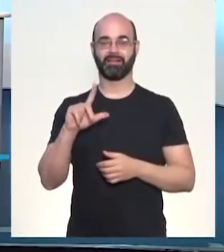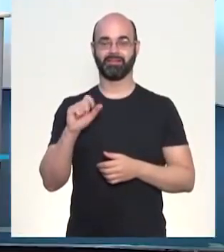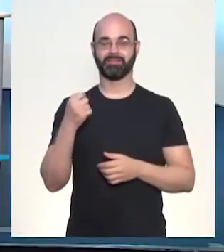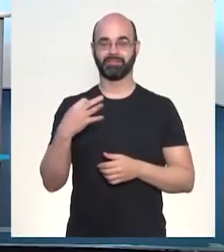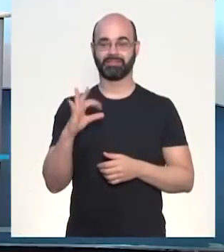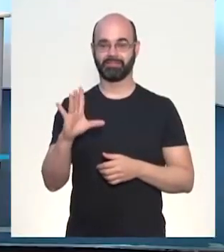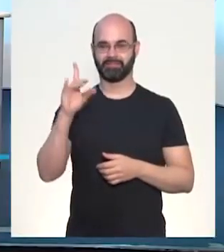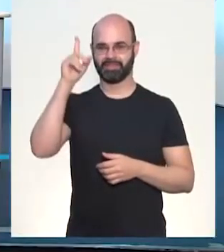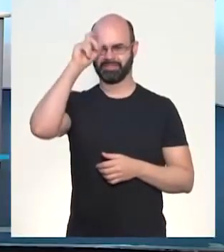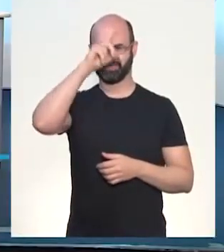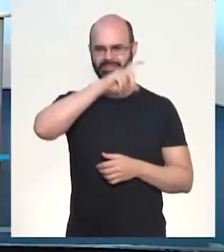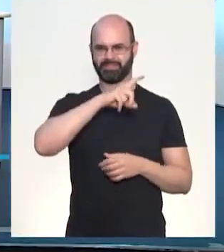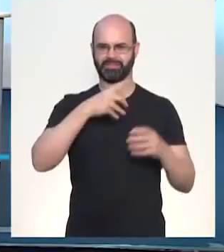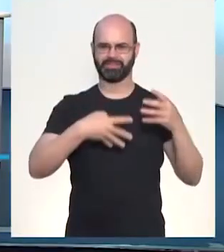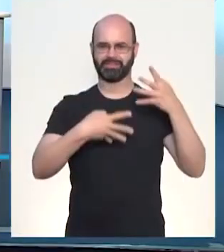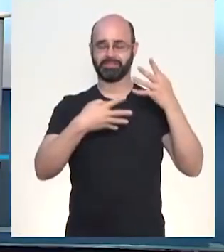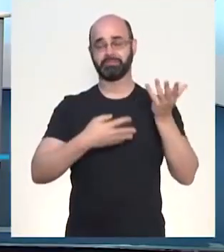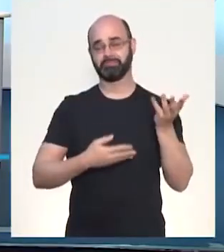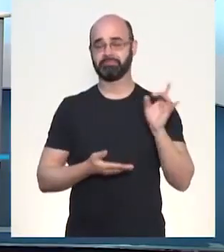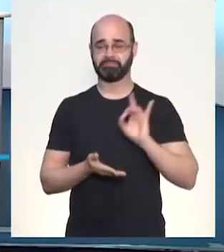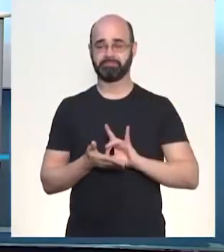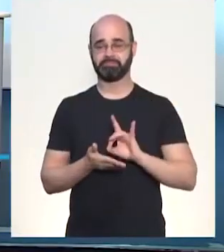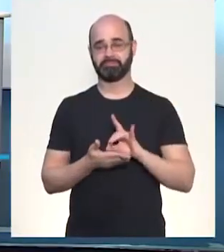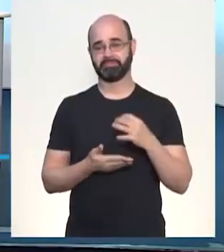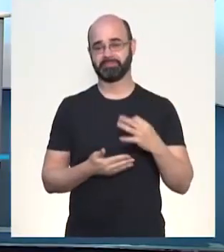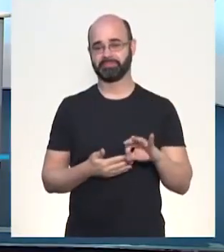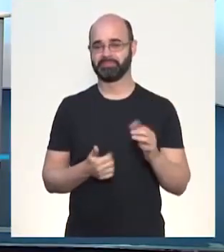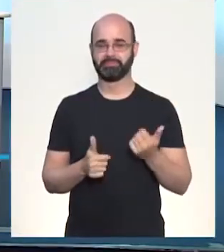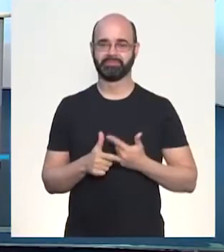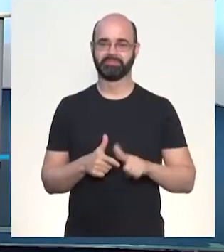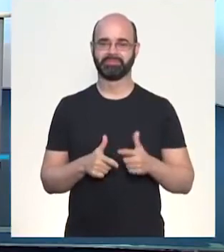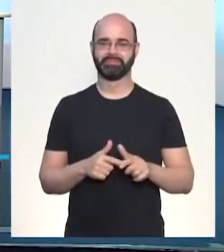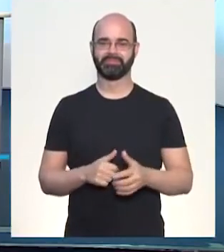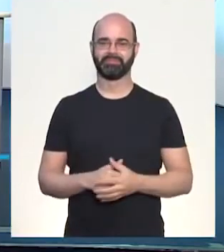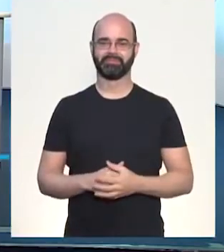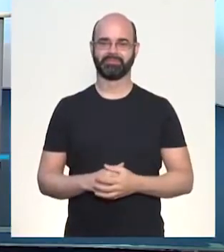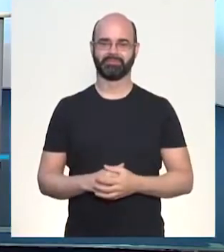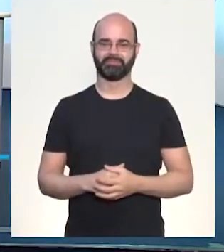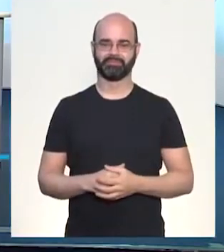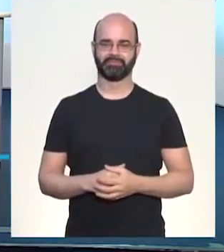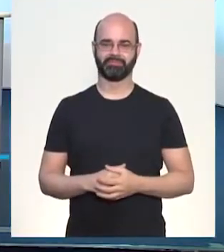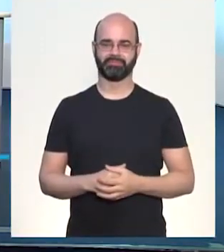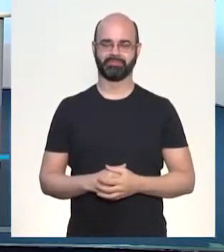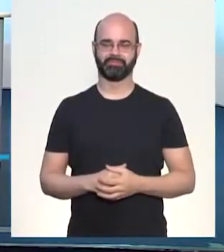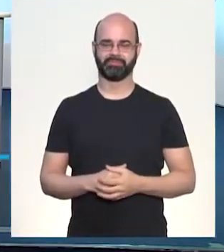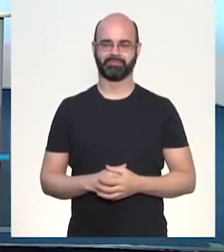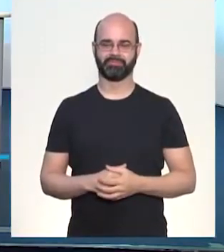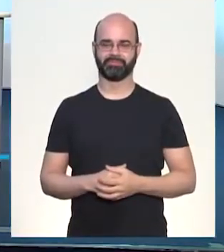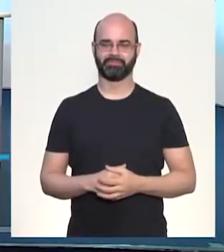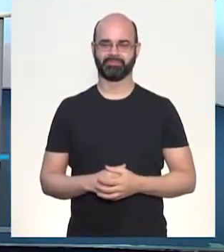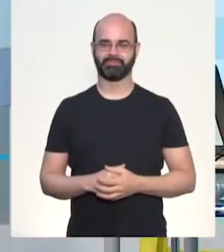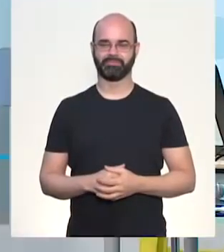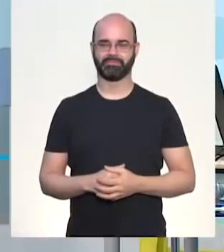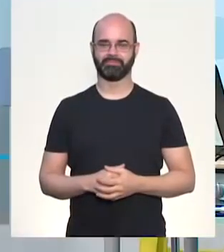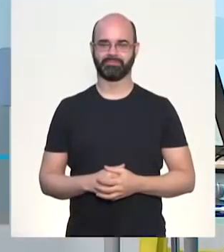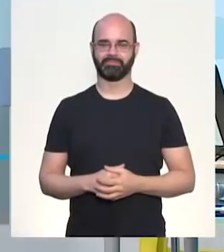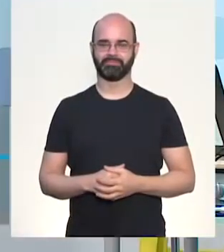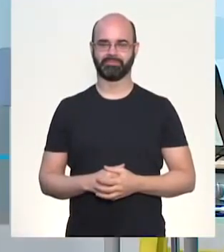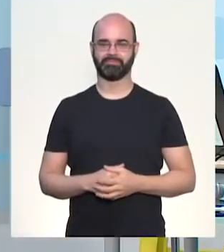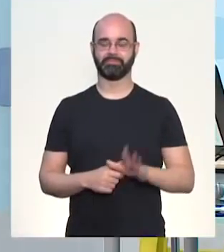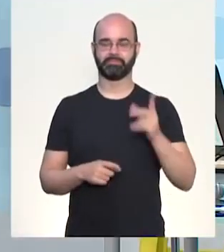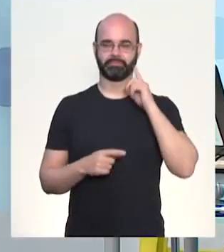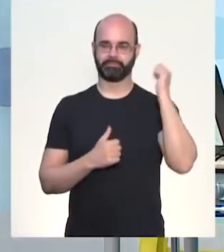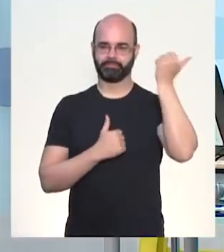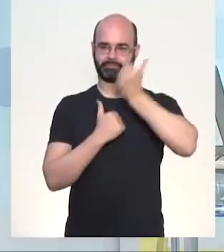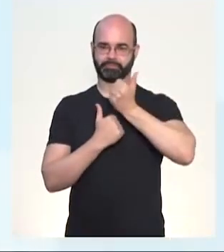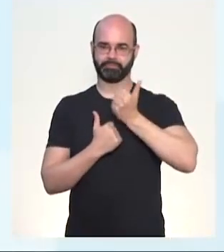mais difícil, né? Mais longo. Sim, tudo bem, sem problemas nenhum, mas é isso mesmo, tá? Então, fazendo a substituição aqui, ó, sempre a